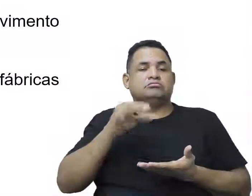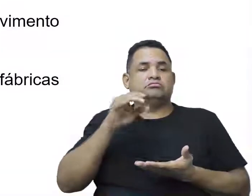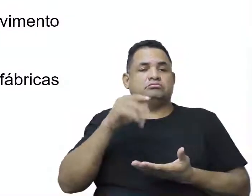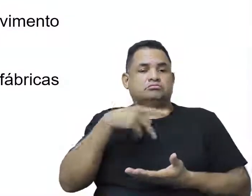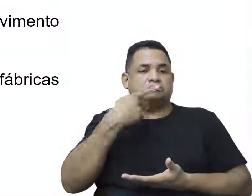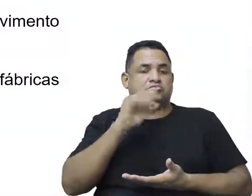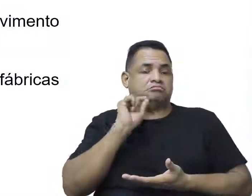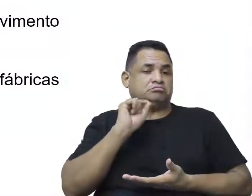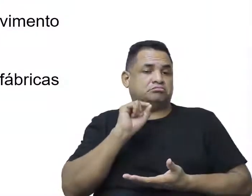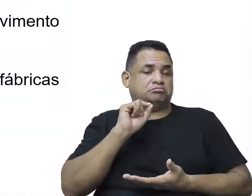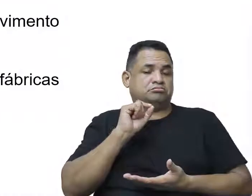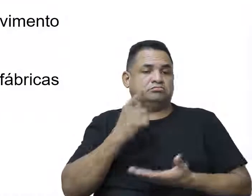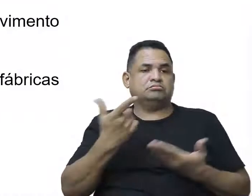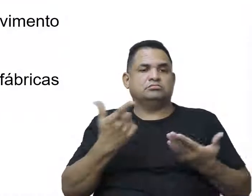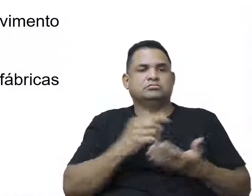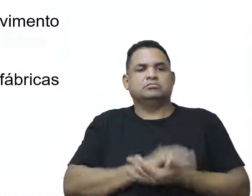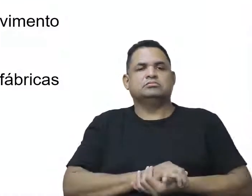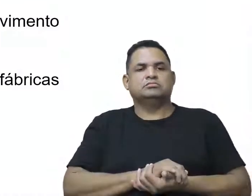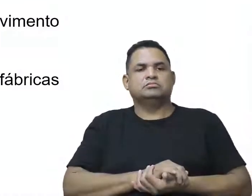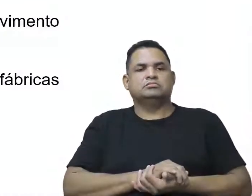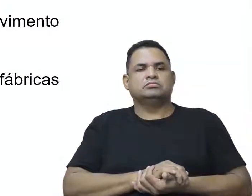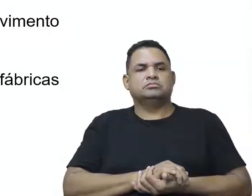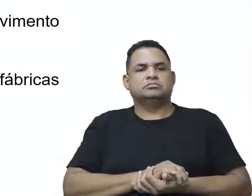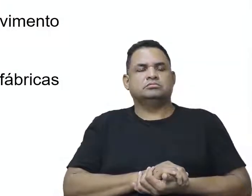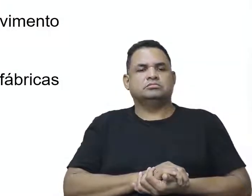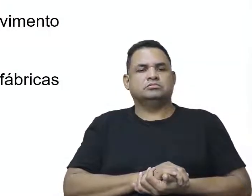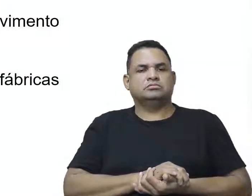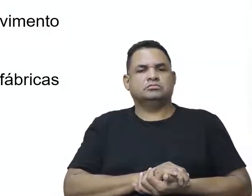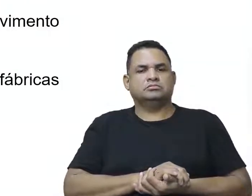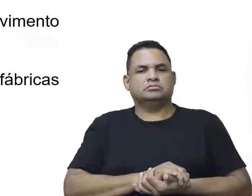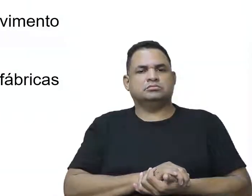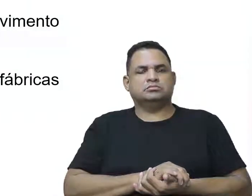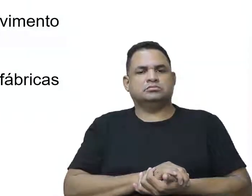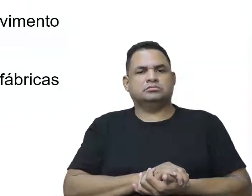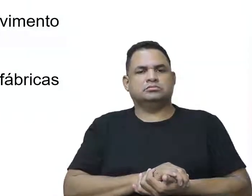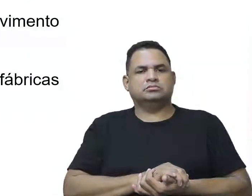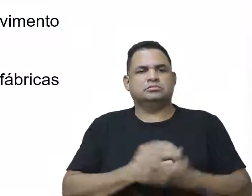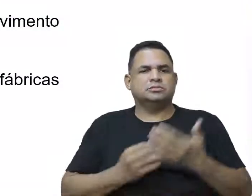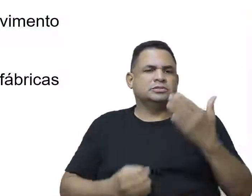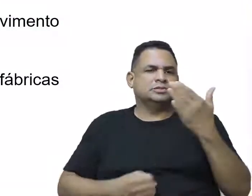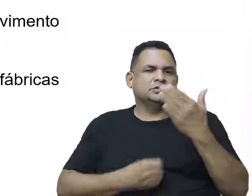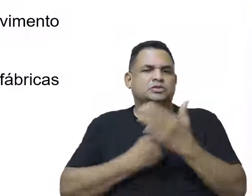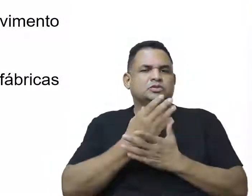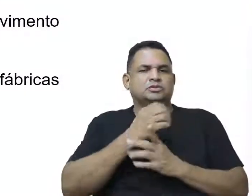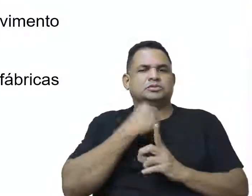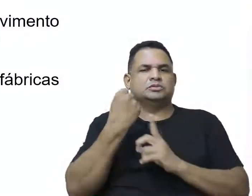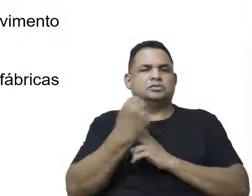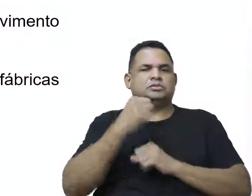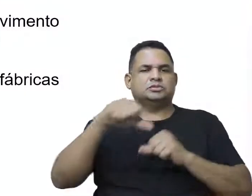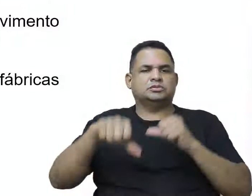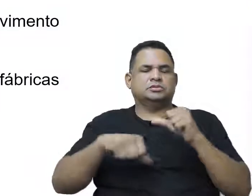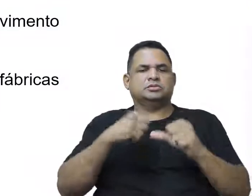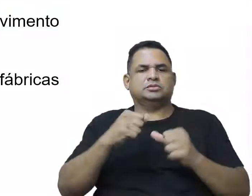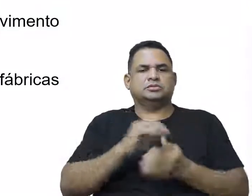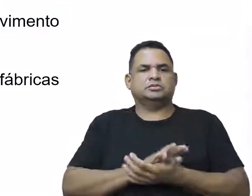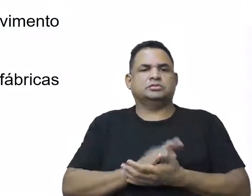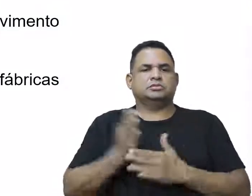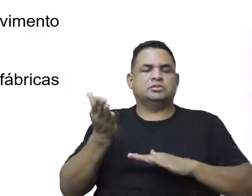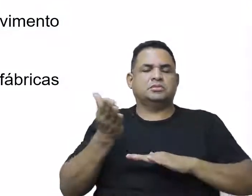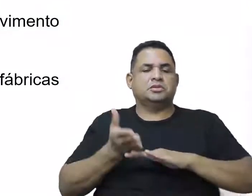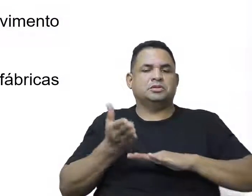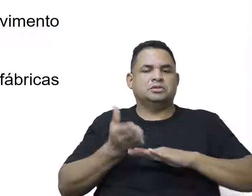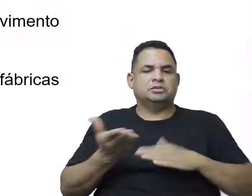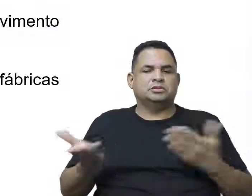correto afirmar que então, aqui ele quer, né, o surgimento da sociologia e as mudanças ocorridas na modernidade,